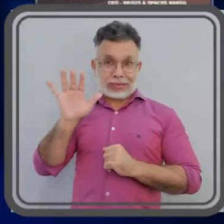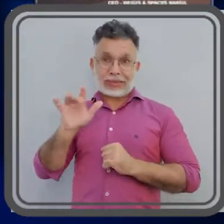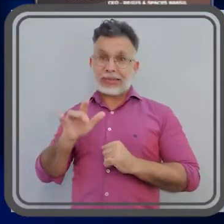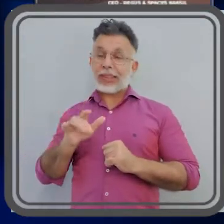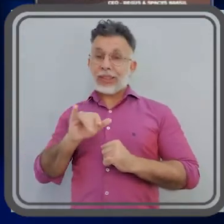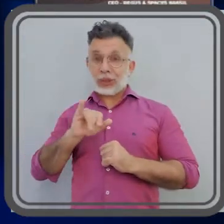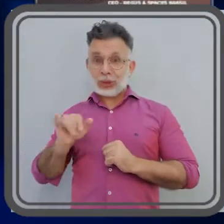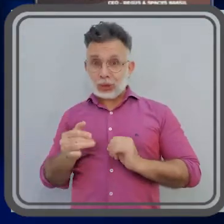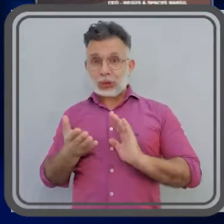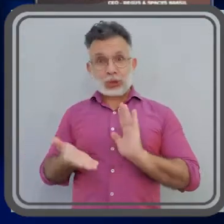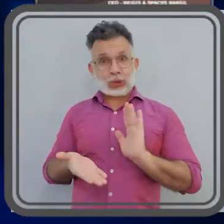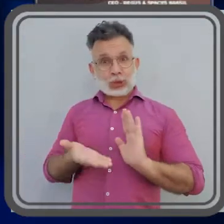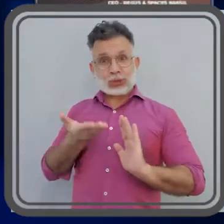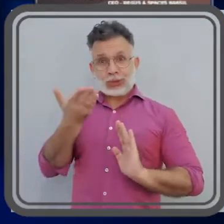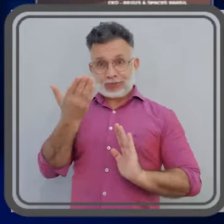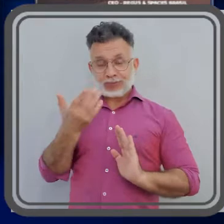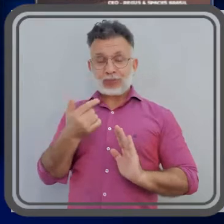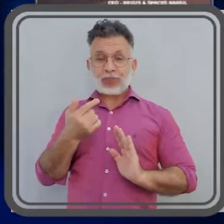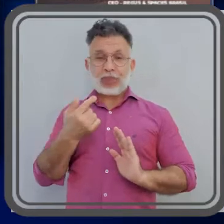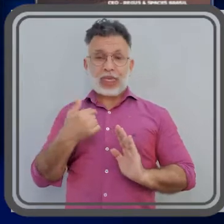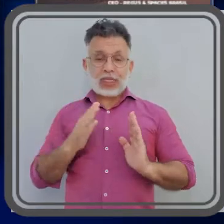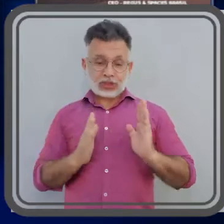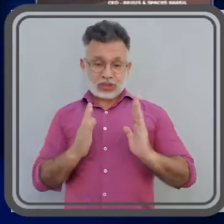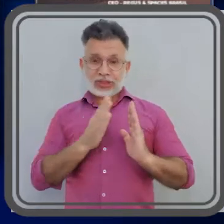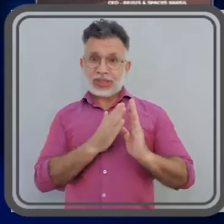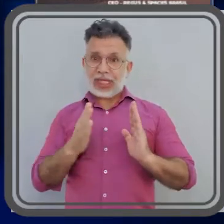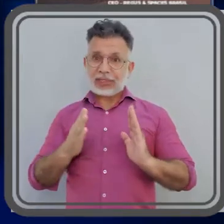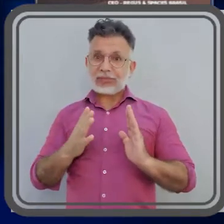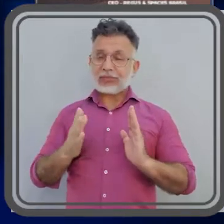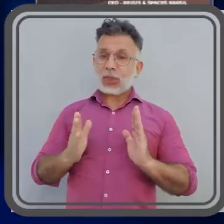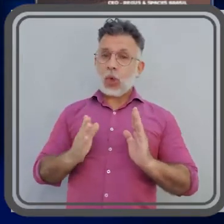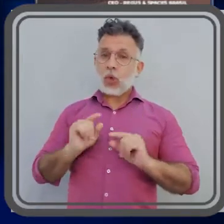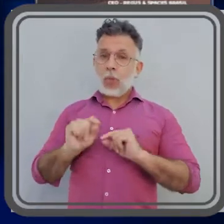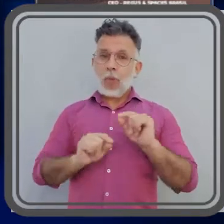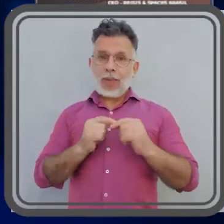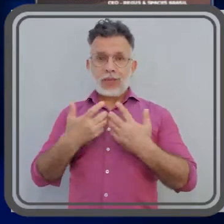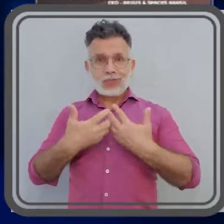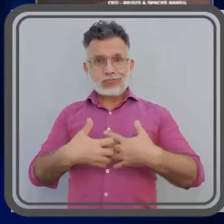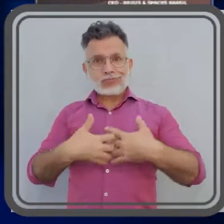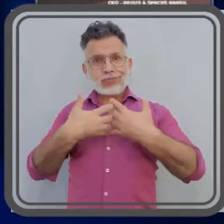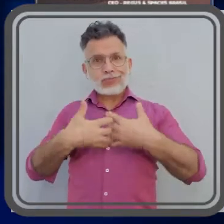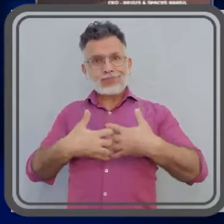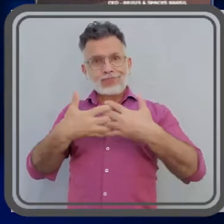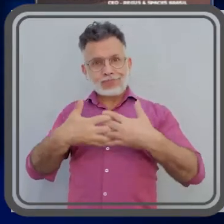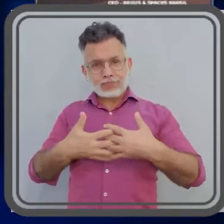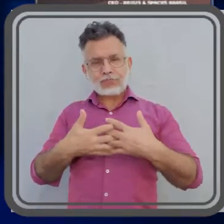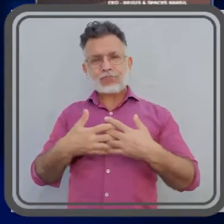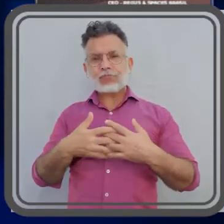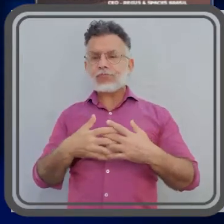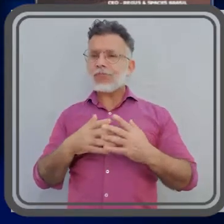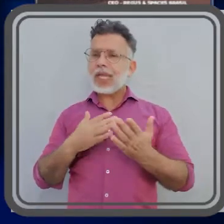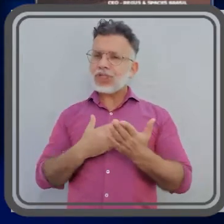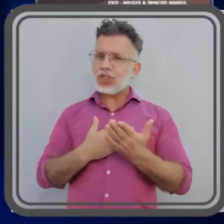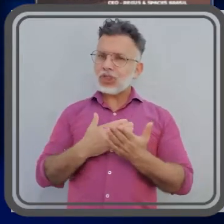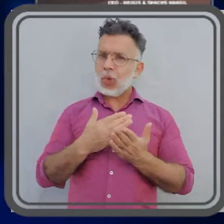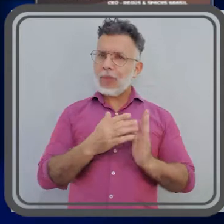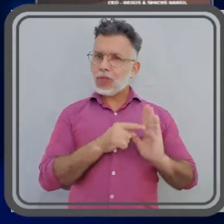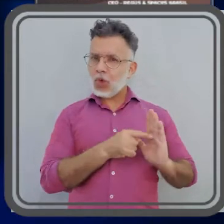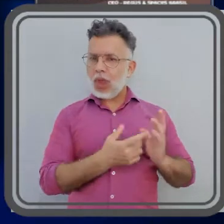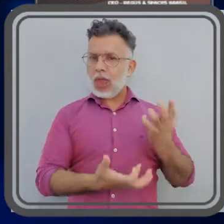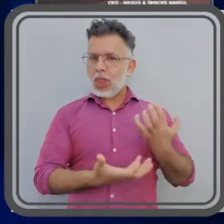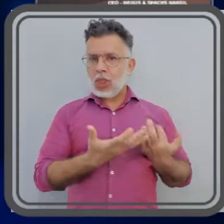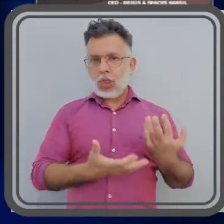subir, eu acho que a gente está numa fase de ajustes, né? Acho que a gente foi do inferno para o